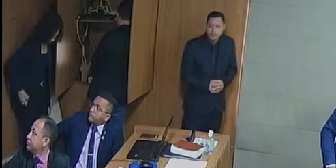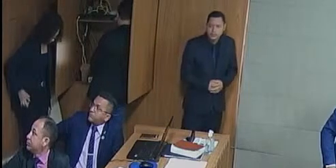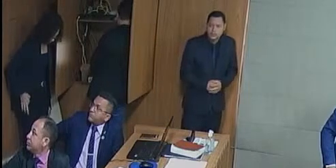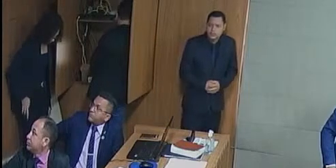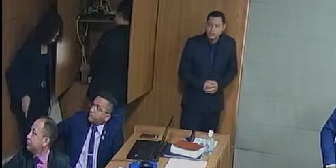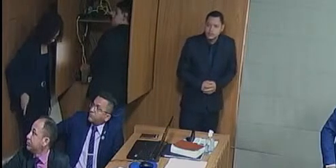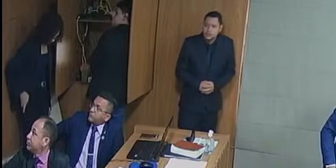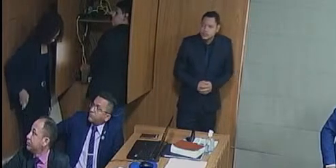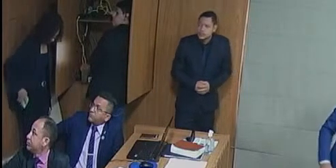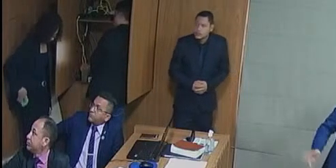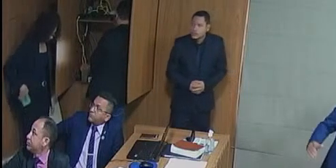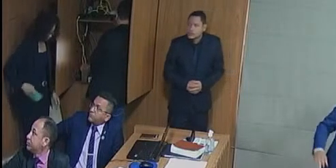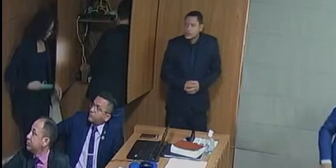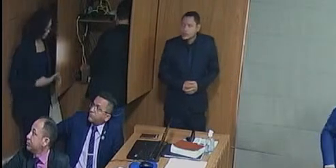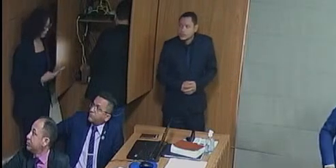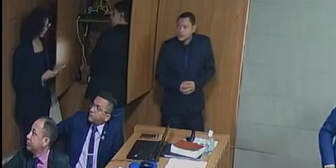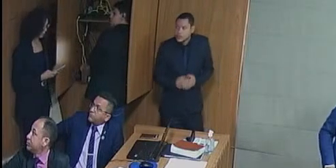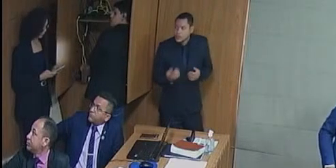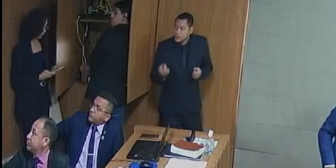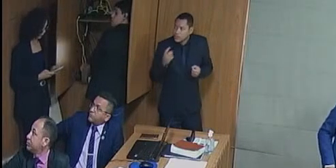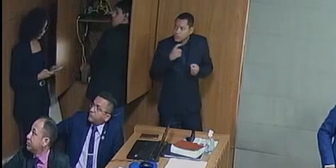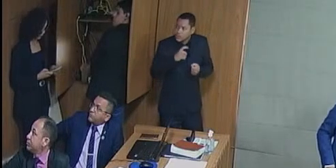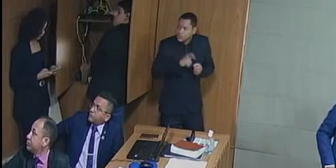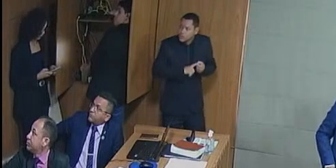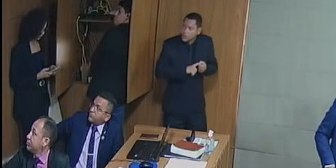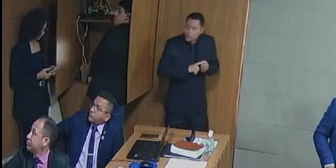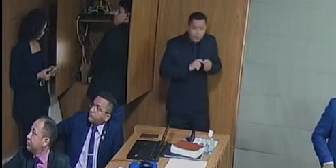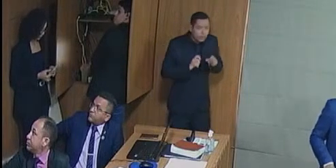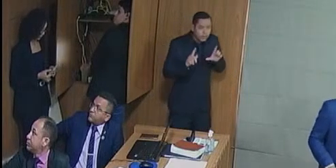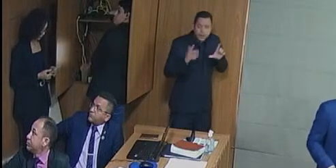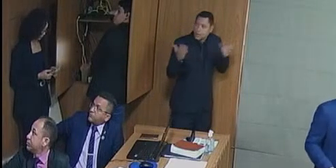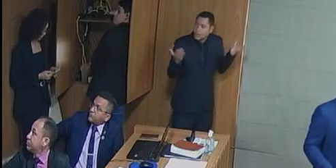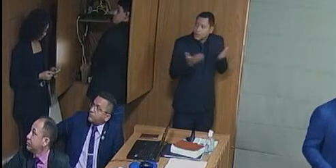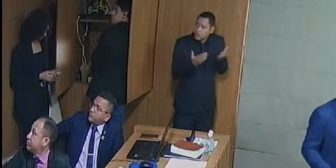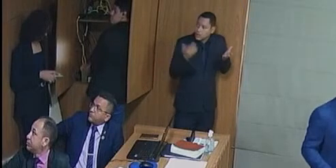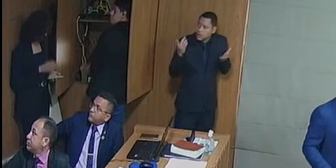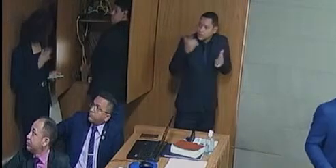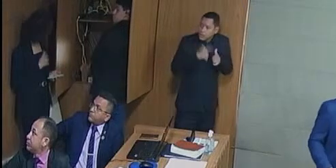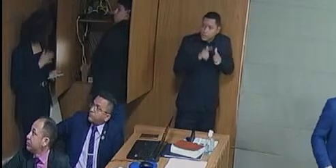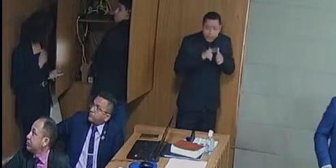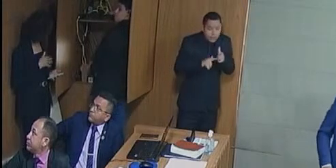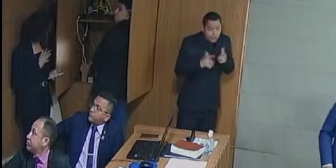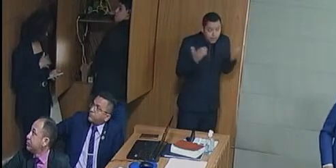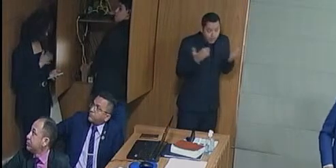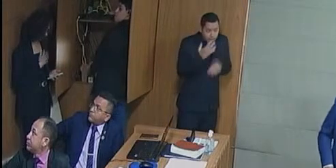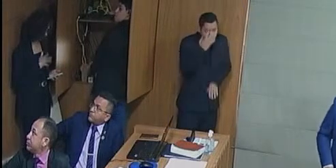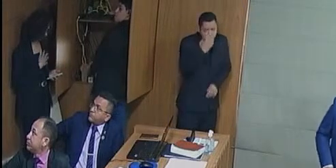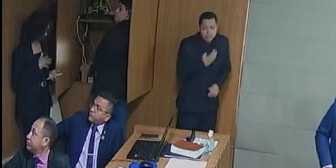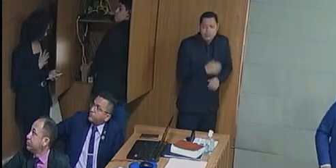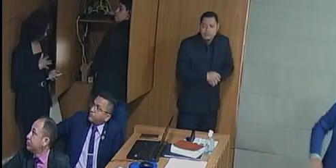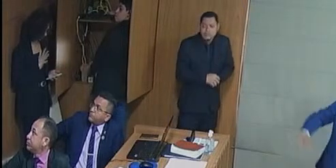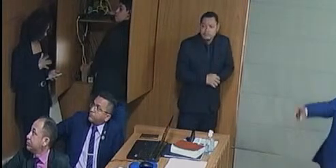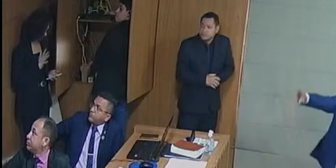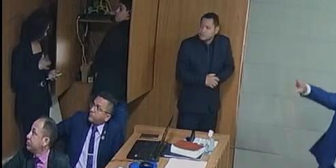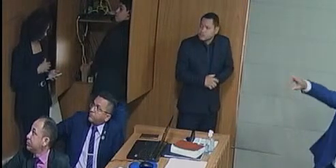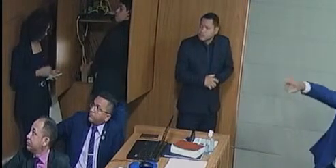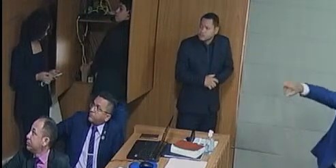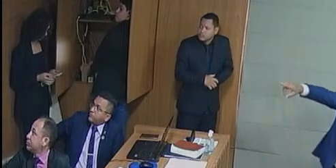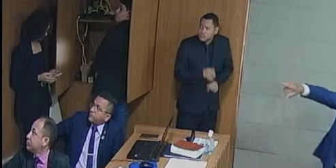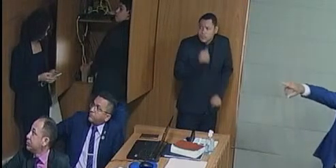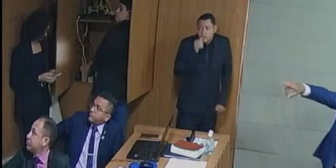senhores senhores volta pode voltar esse é um ponto mais crítico que eu relato aqui e mostro a